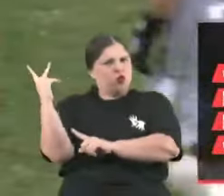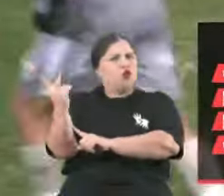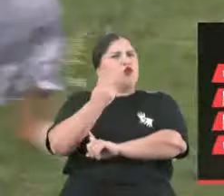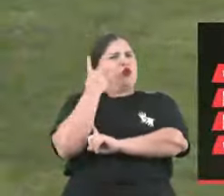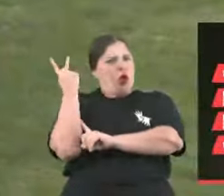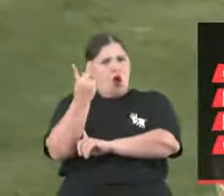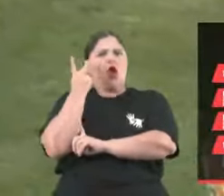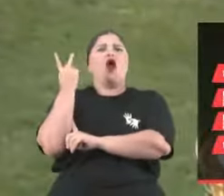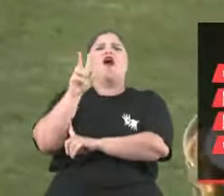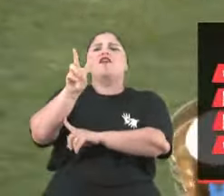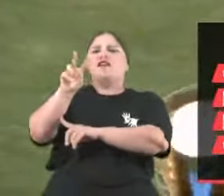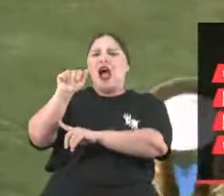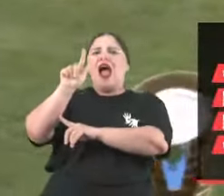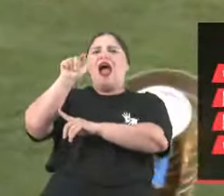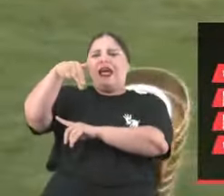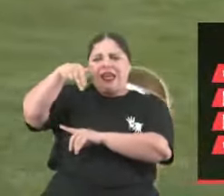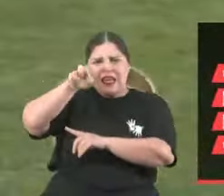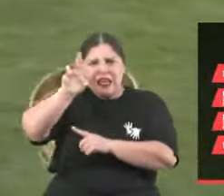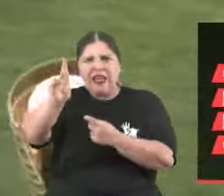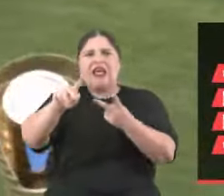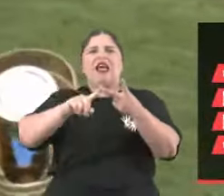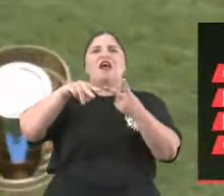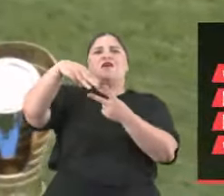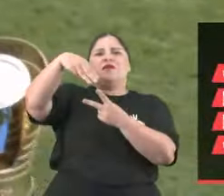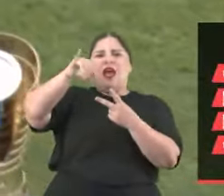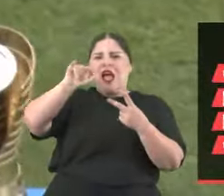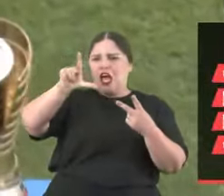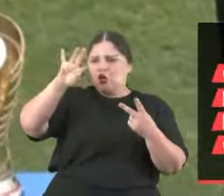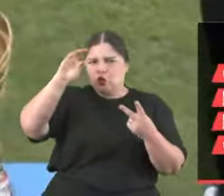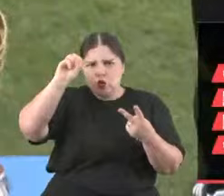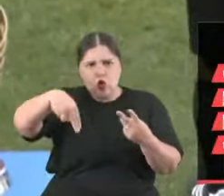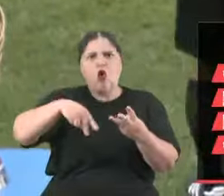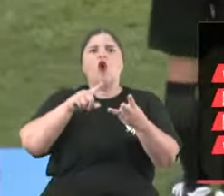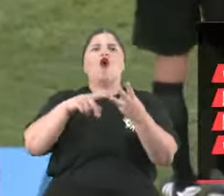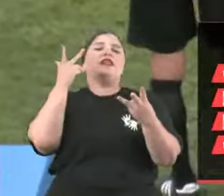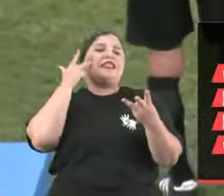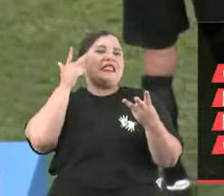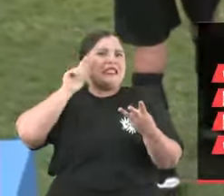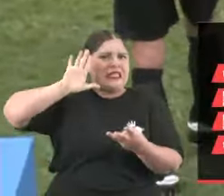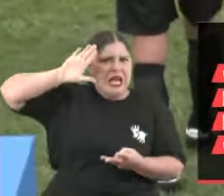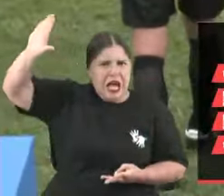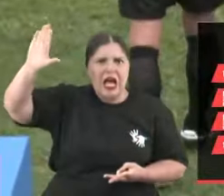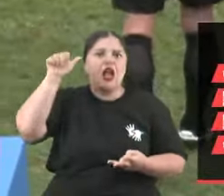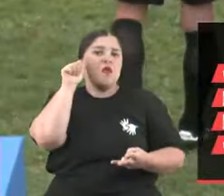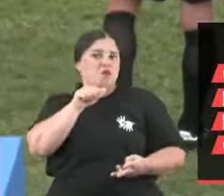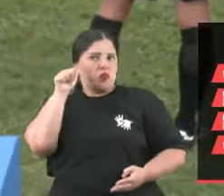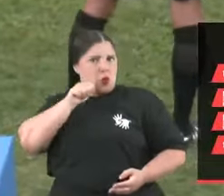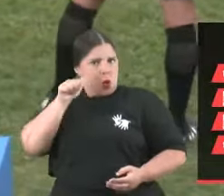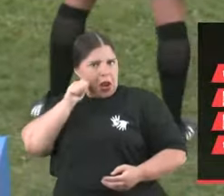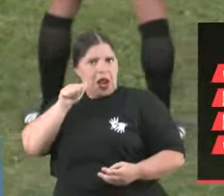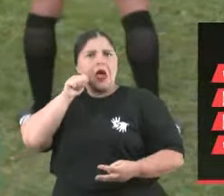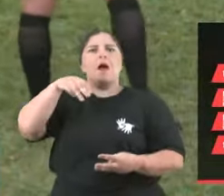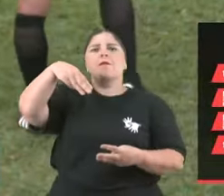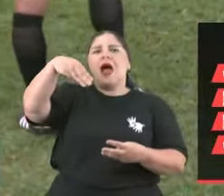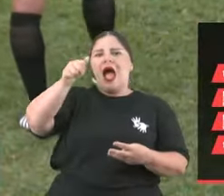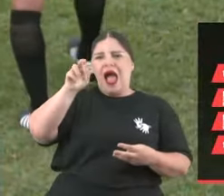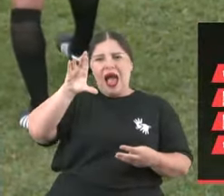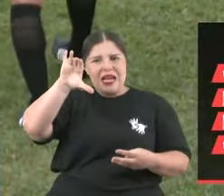Magalhães, Nailton Júnior de Oliveira é FIFA do Ceará, Márcia Bezerra Caetano é master